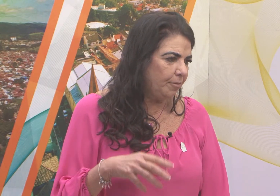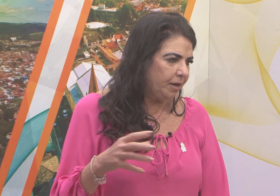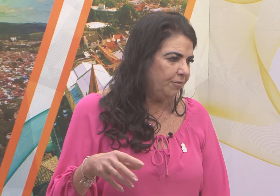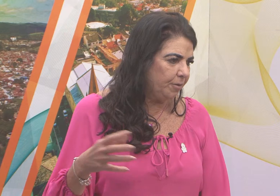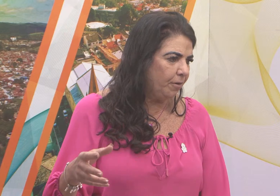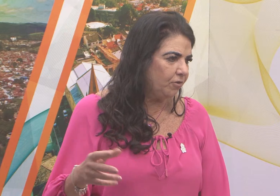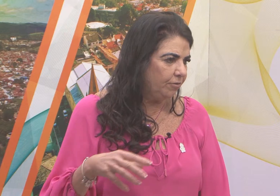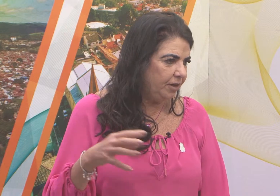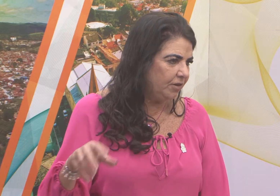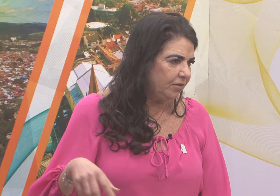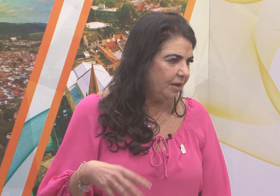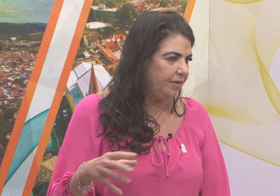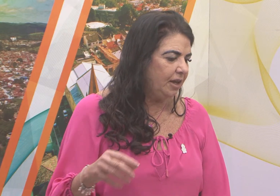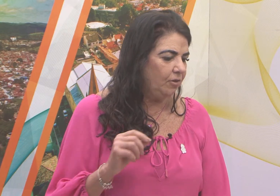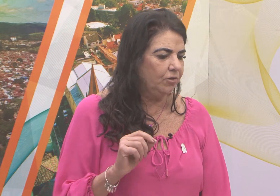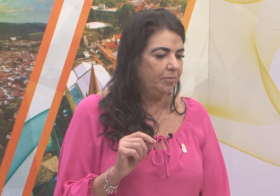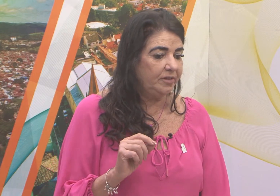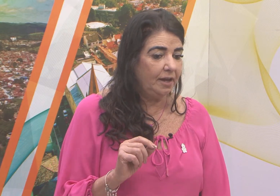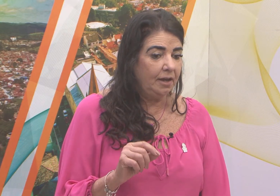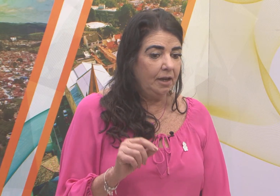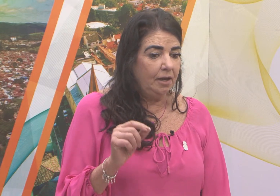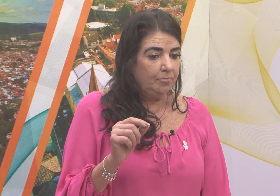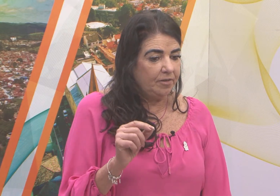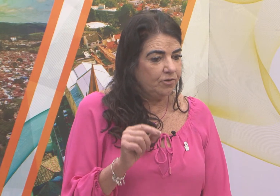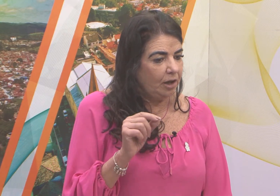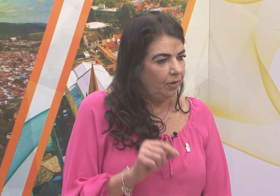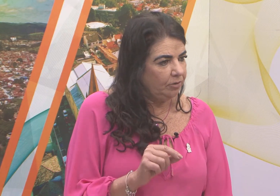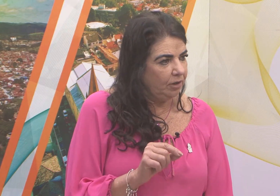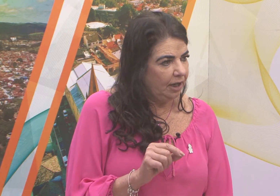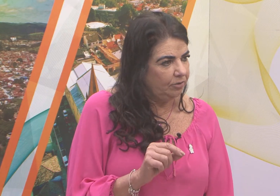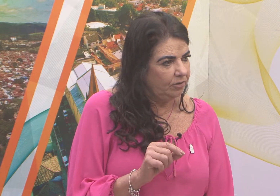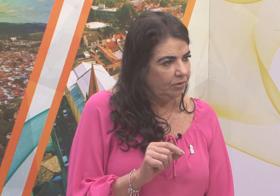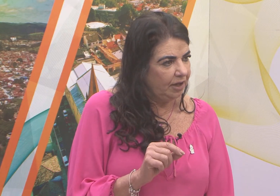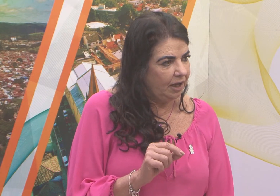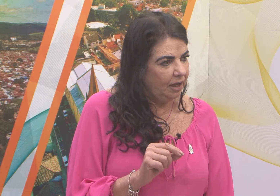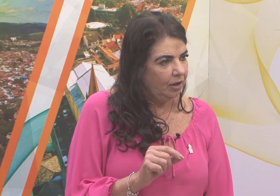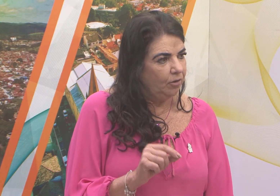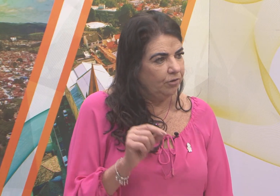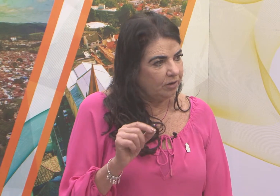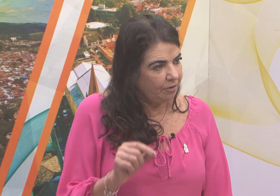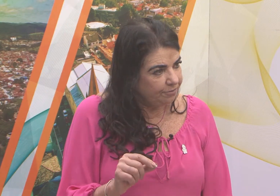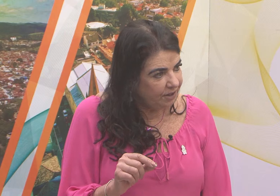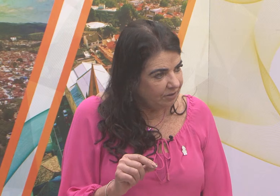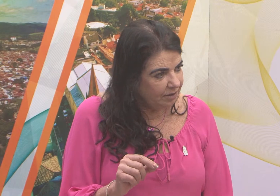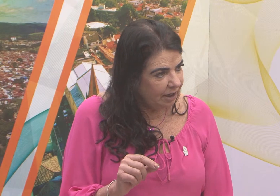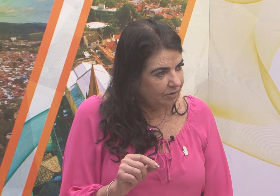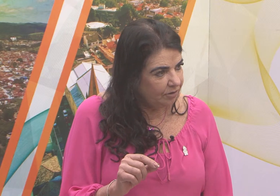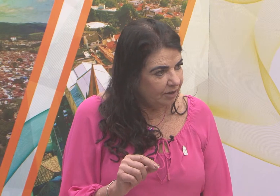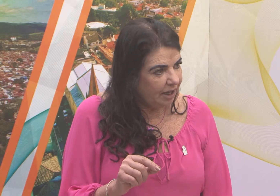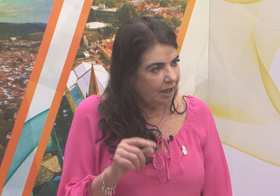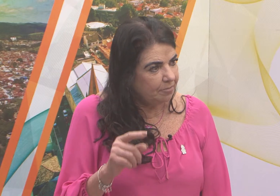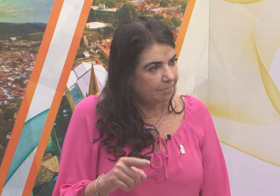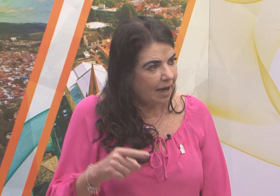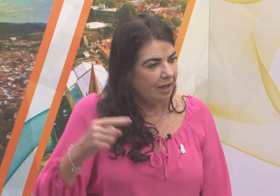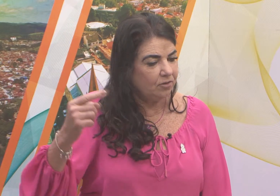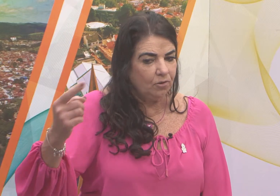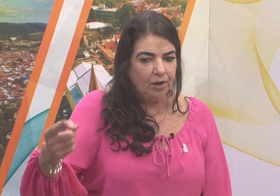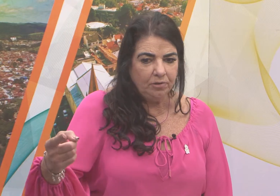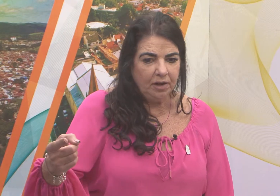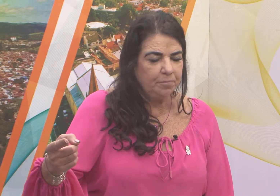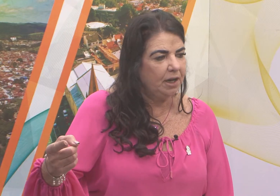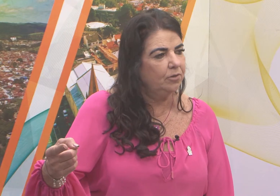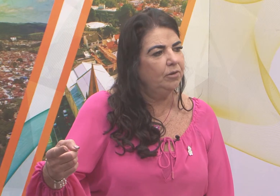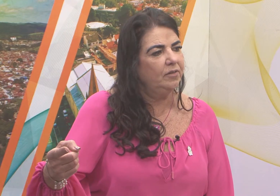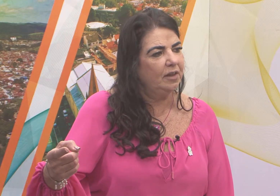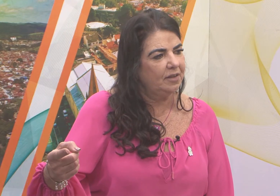reforma, porque foi pós-Covid, a gente teve que otimizar. Mas eu tinha 8 leitos de UTI. Hoje eu tenho 20 leitos de UTI, mais